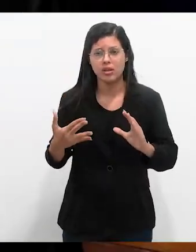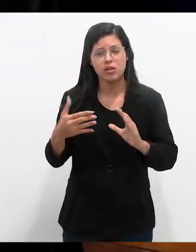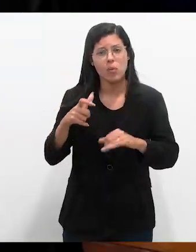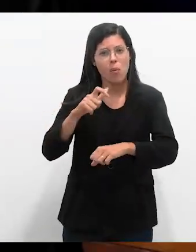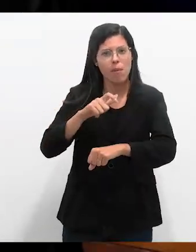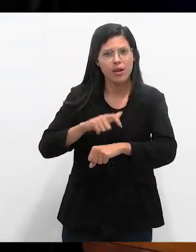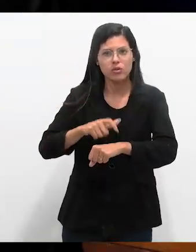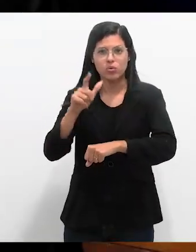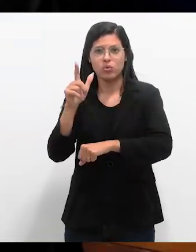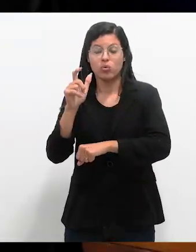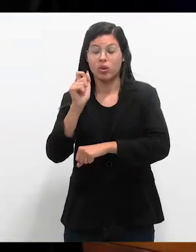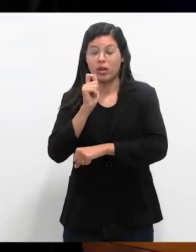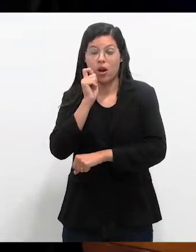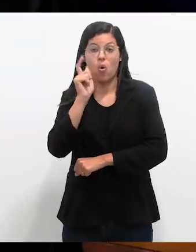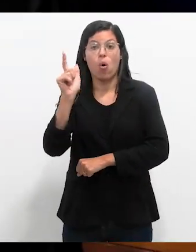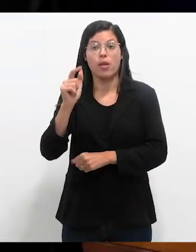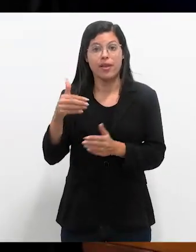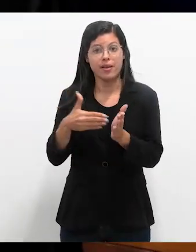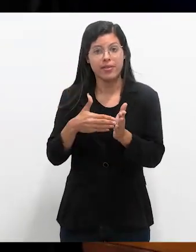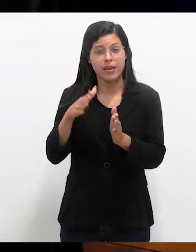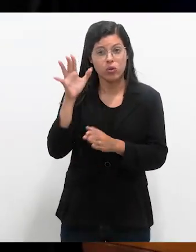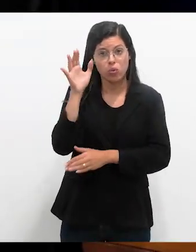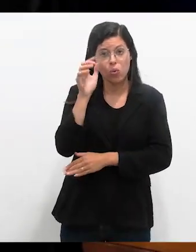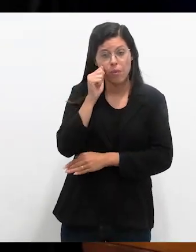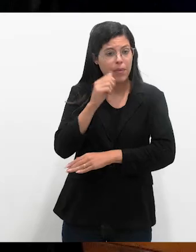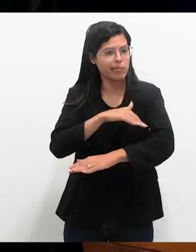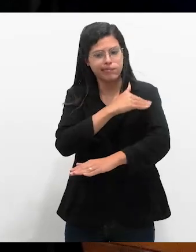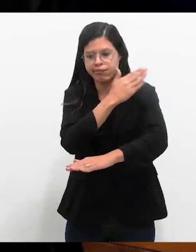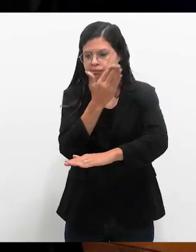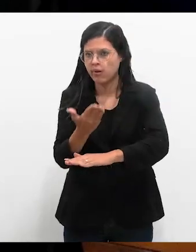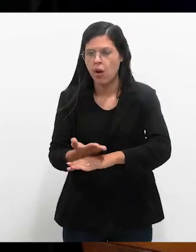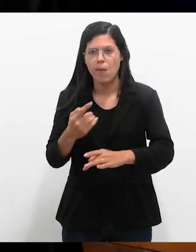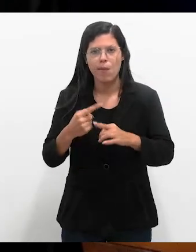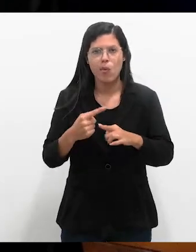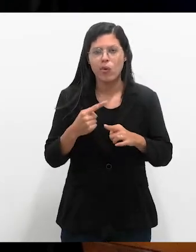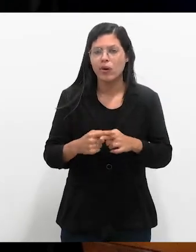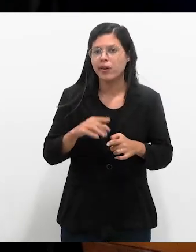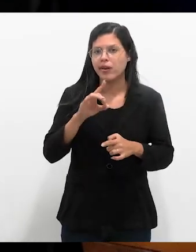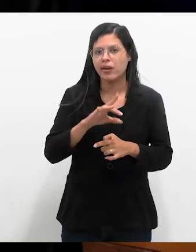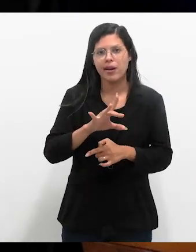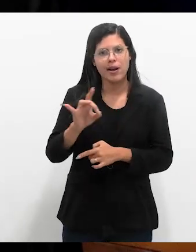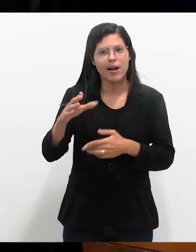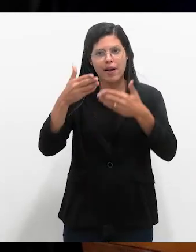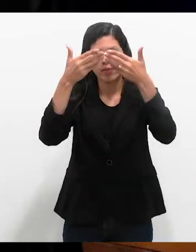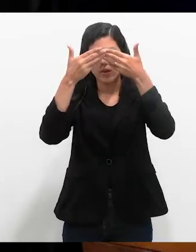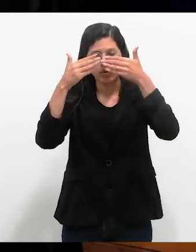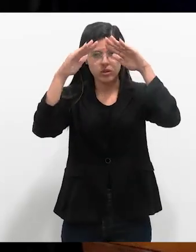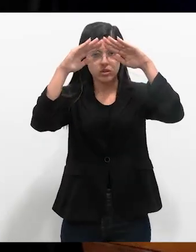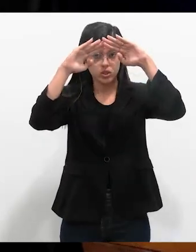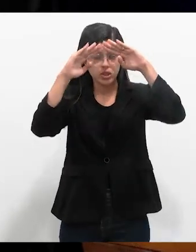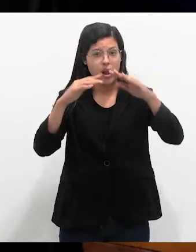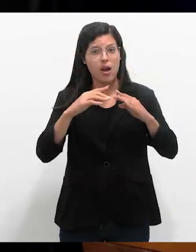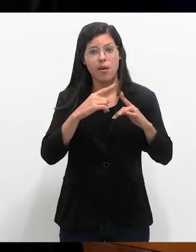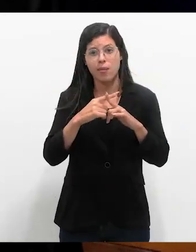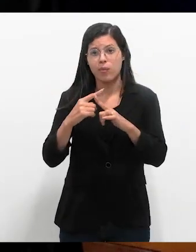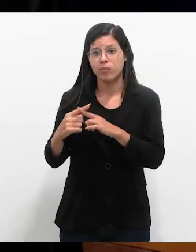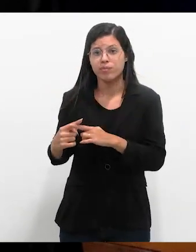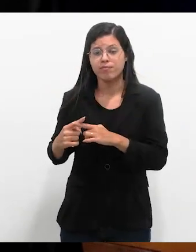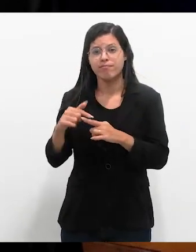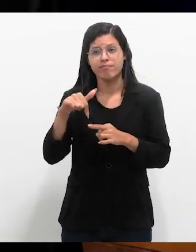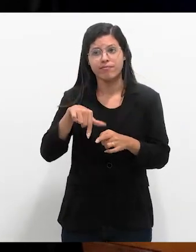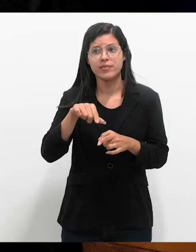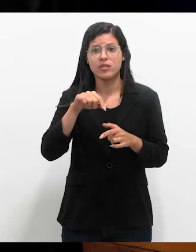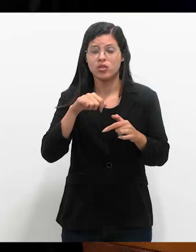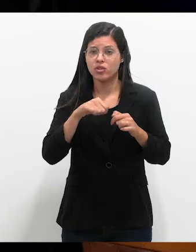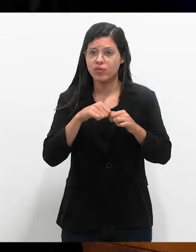que acorda até o momento que dorme. O porquê faz determinada coisa, o porquê cada orixá, todos esses porquês é onde a gente trabalha dentro